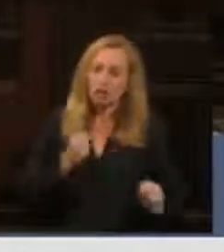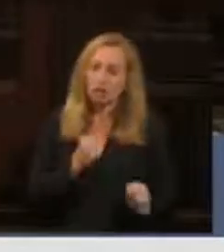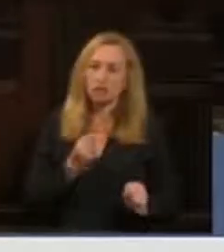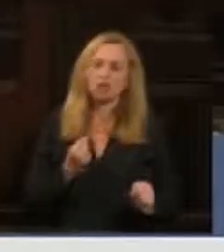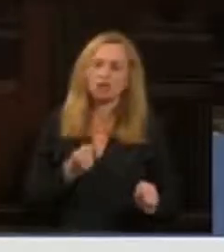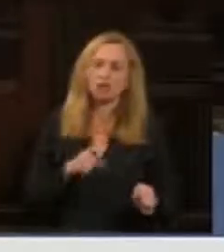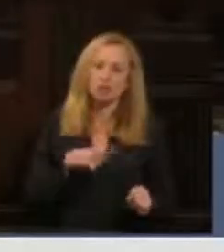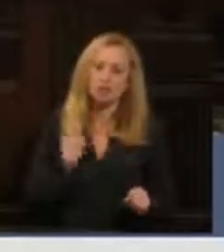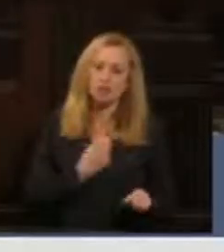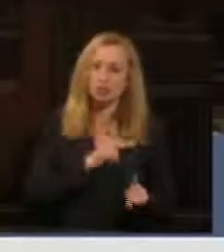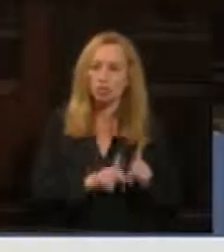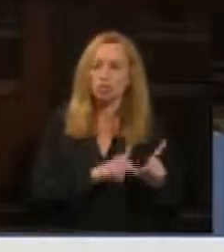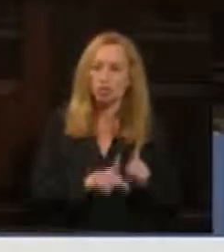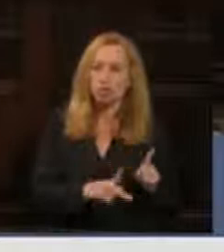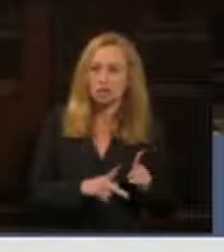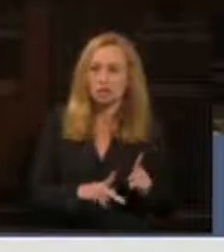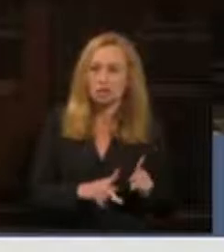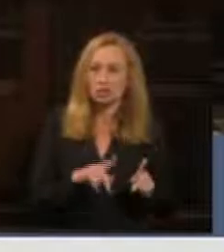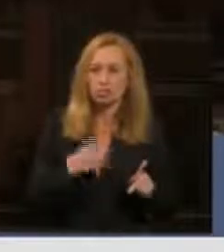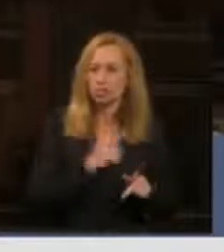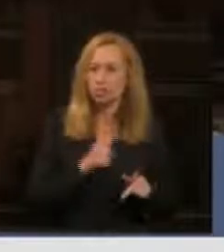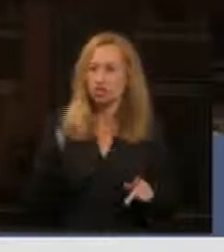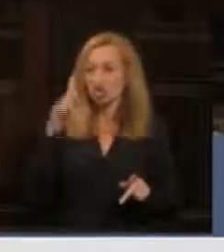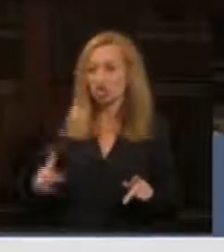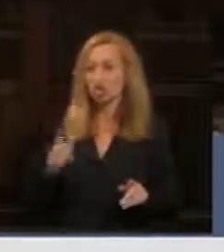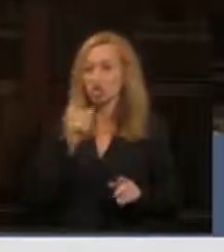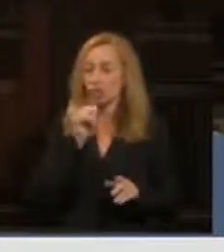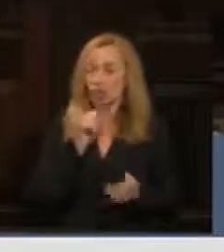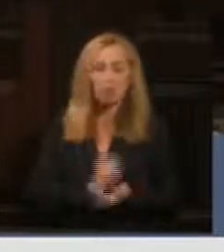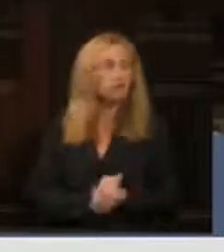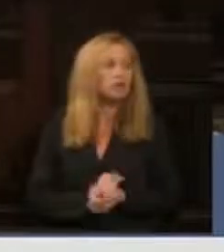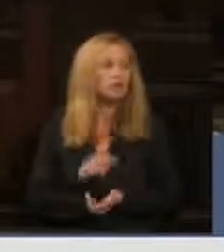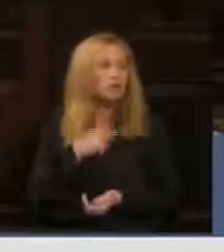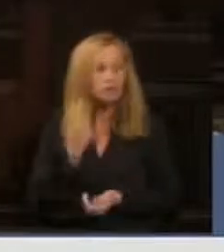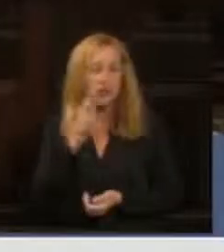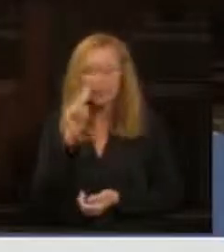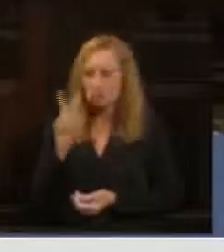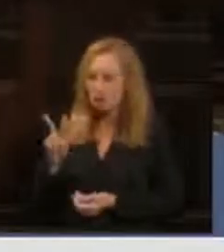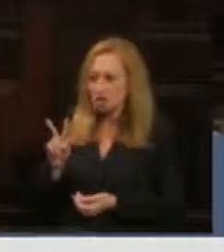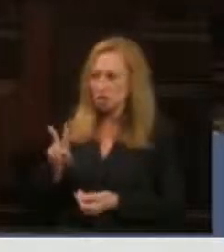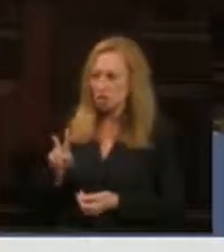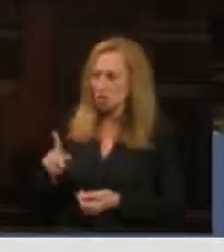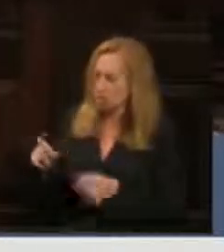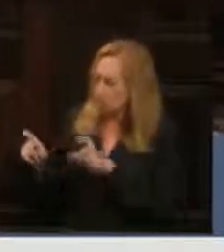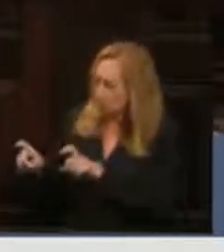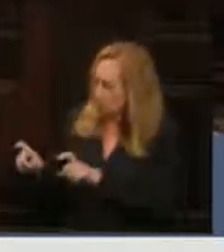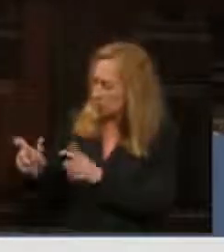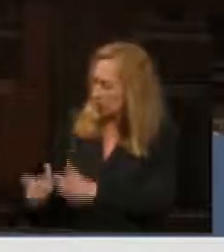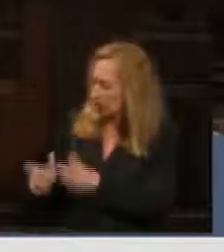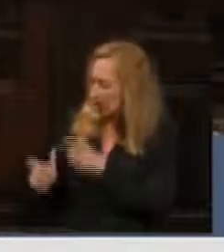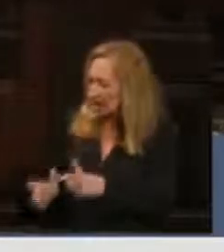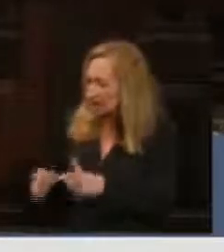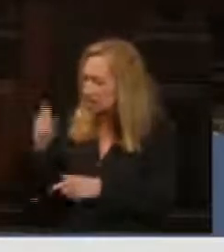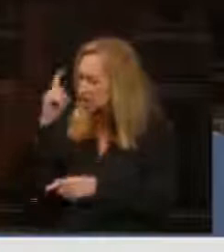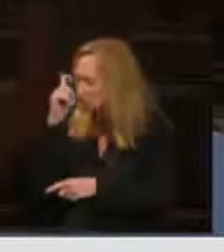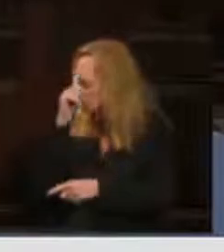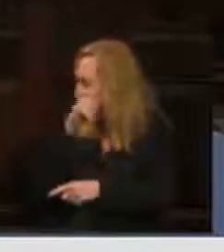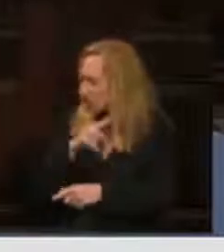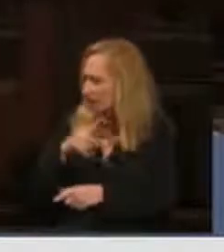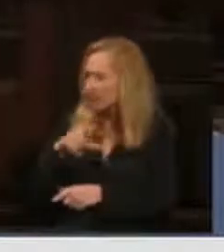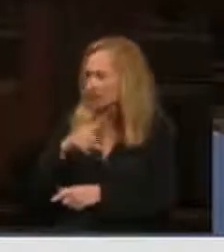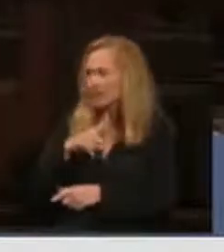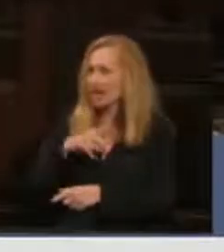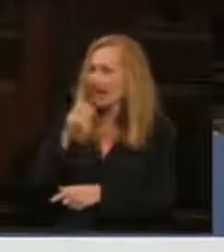quando a gente olha para os territórios que têm dificuldades no acesso à água, que têm dificuldades no acesso ao